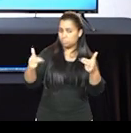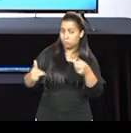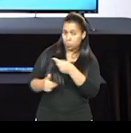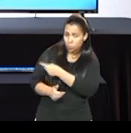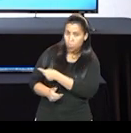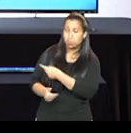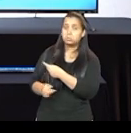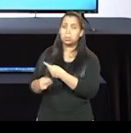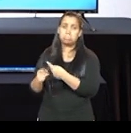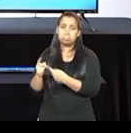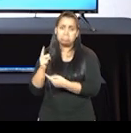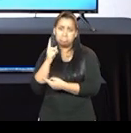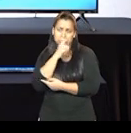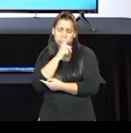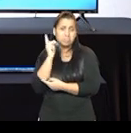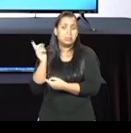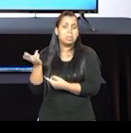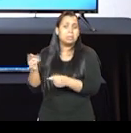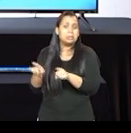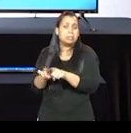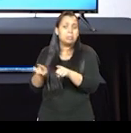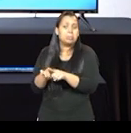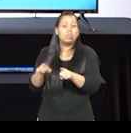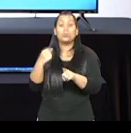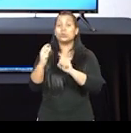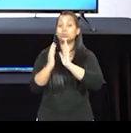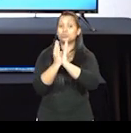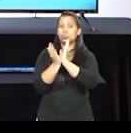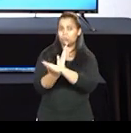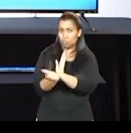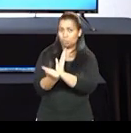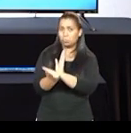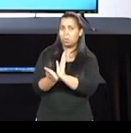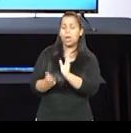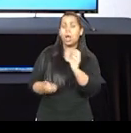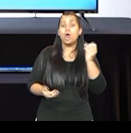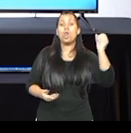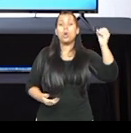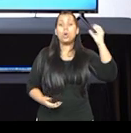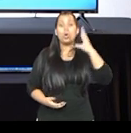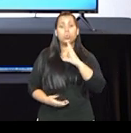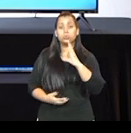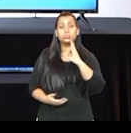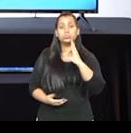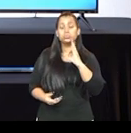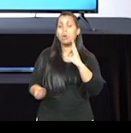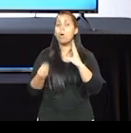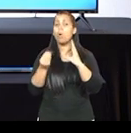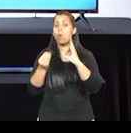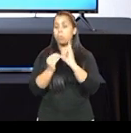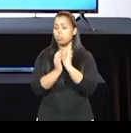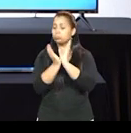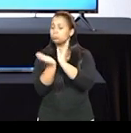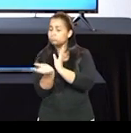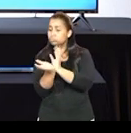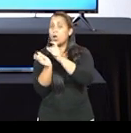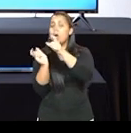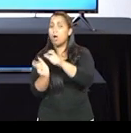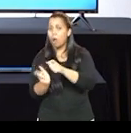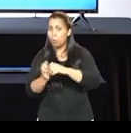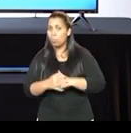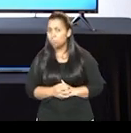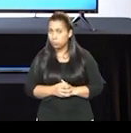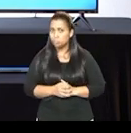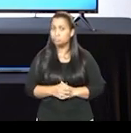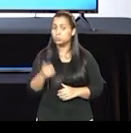também de sua sombra, prestando bastante atenção de onde está vindo a luz e de como essa sombra está projetada.